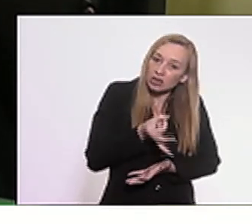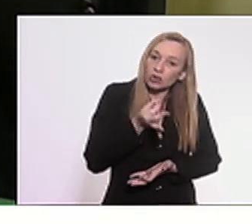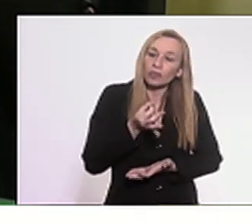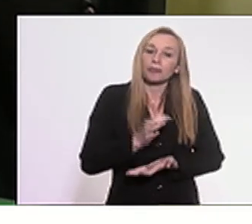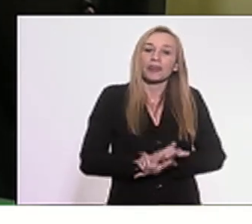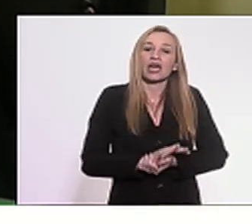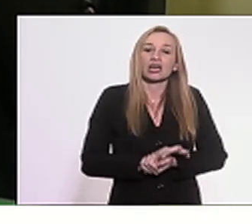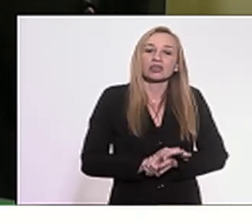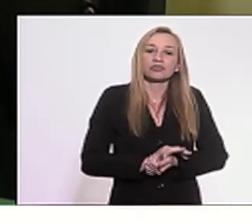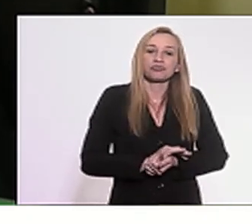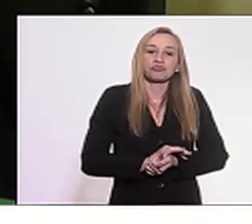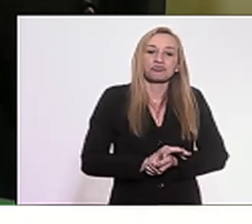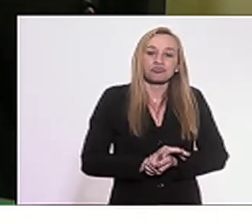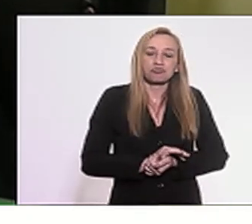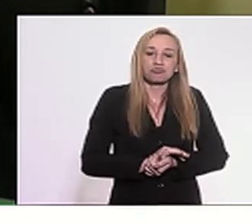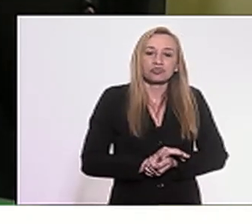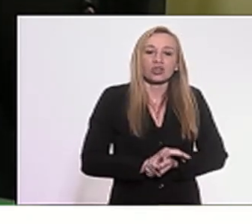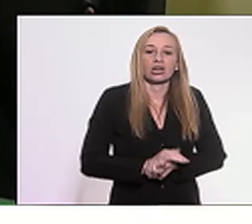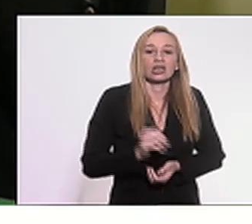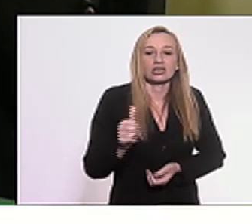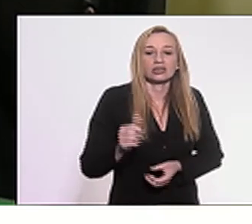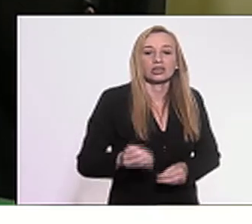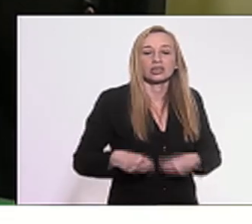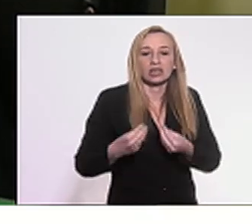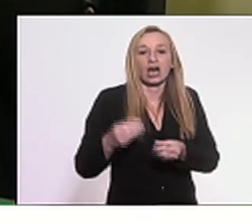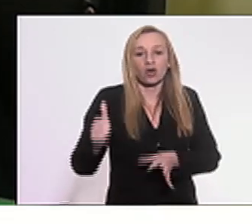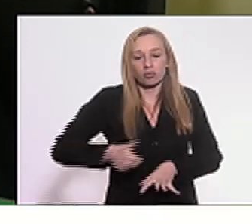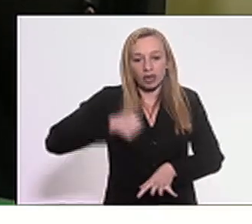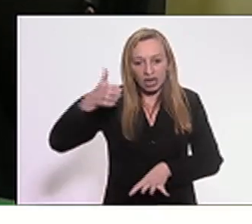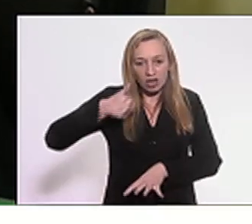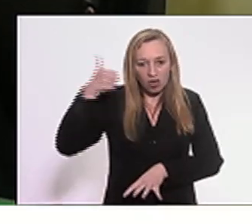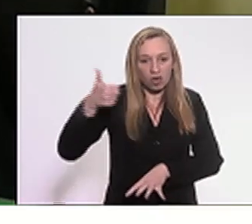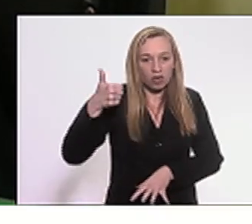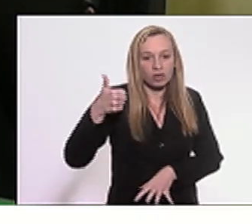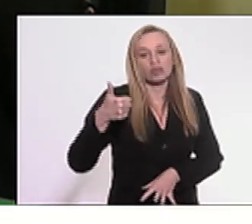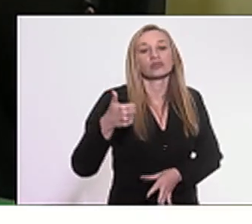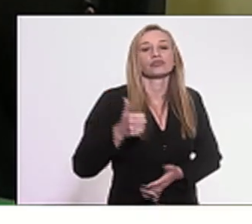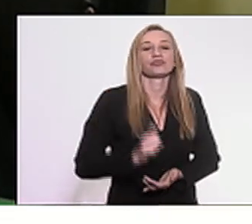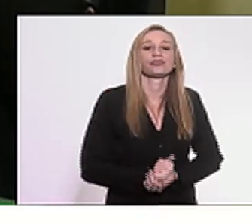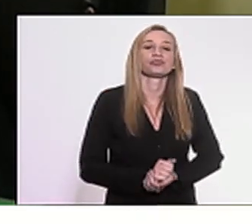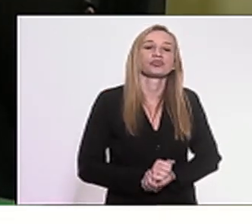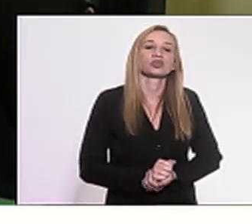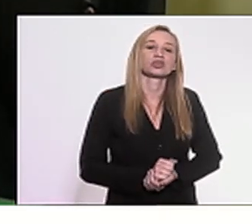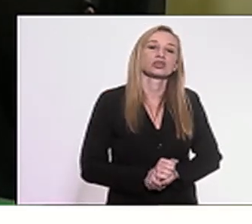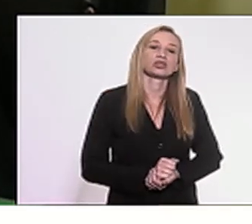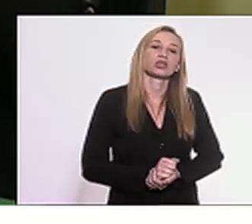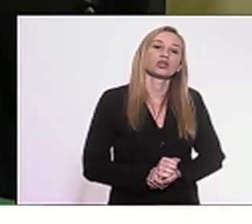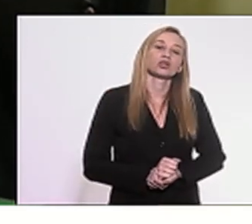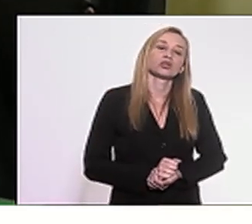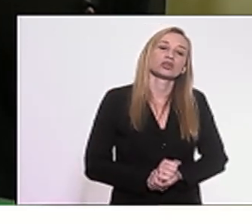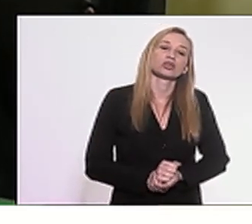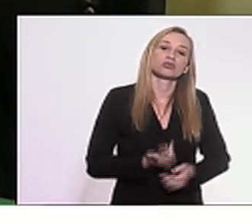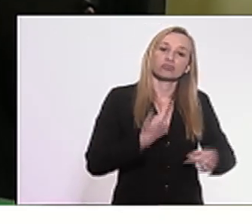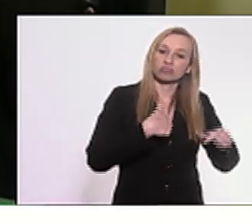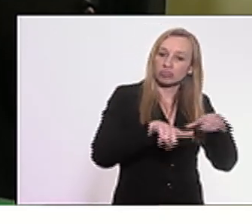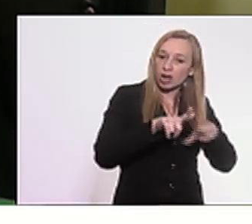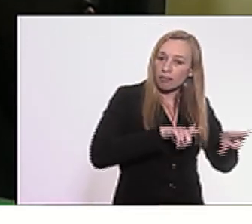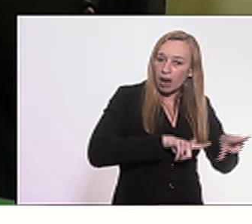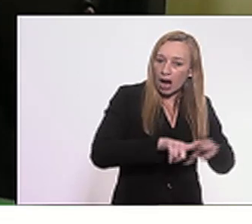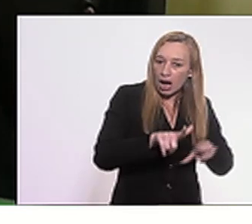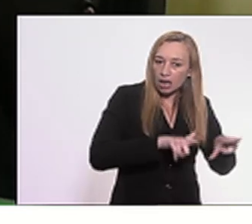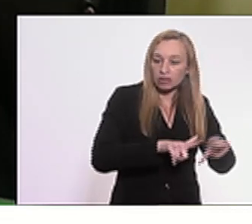aí uma situação equânime, tá, entre praças e oficiais, né, sejam nas punições,